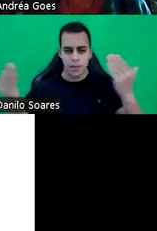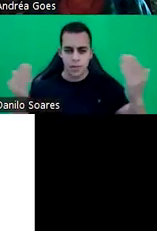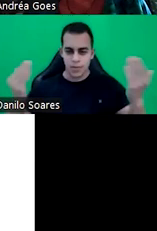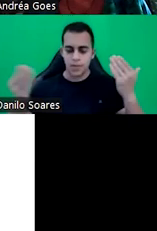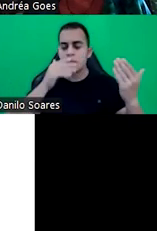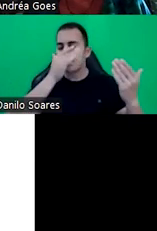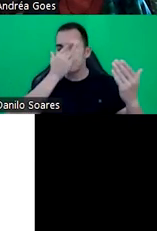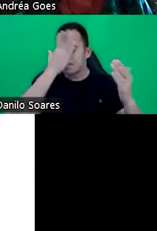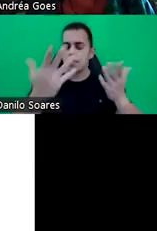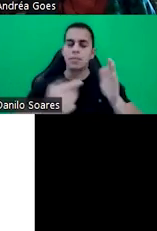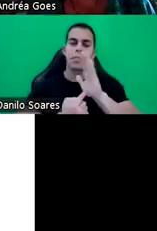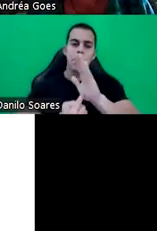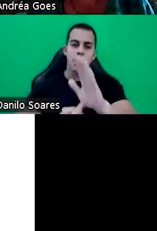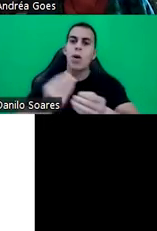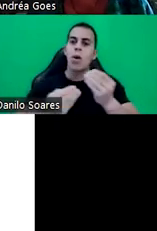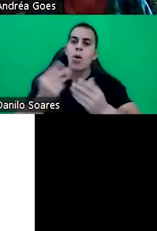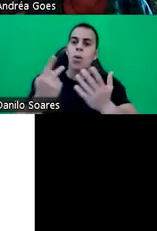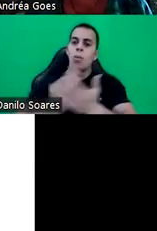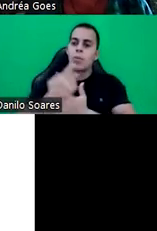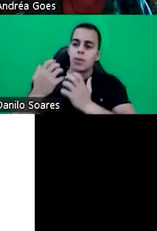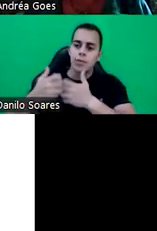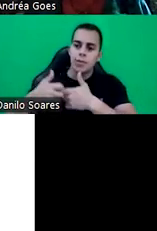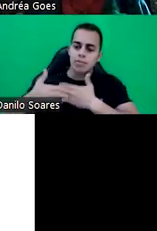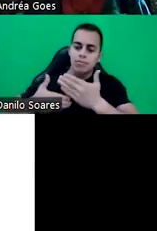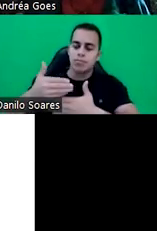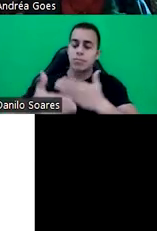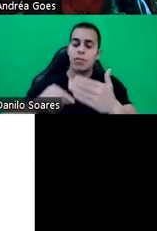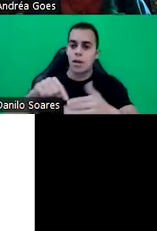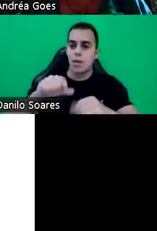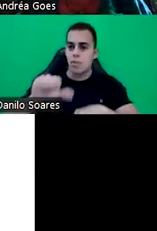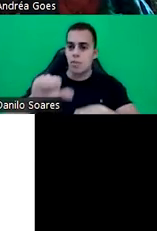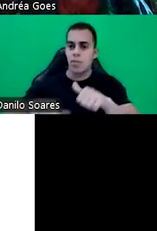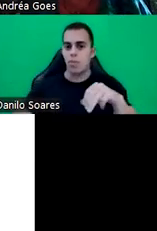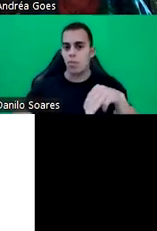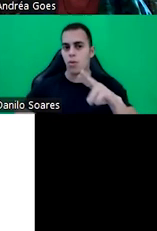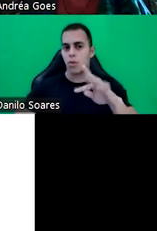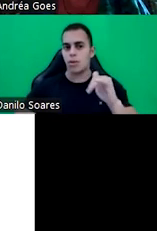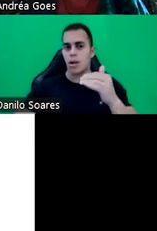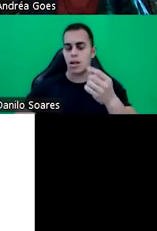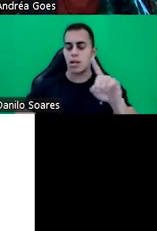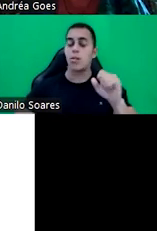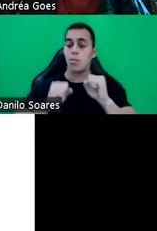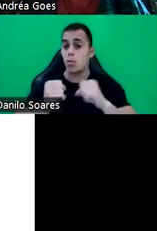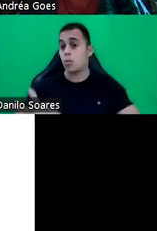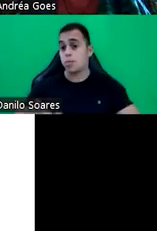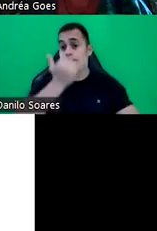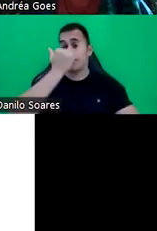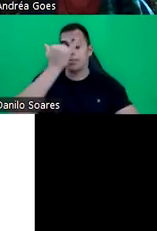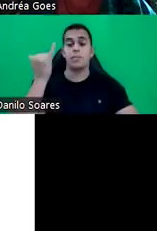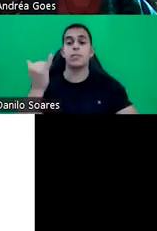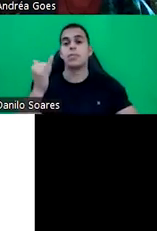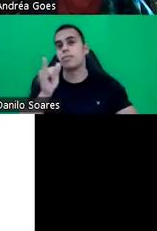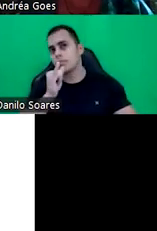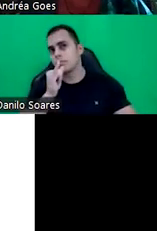como é que isso pode acontecer, que as mutações elas podem gerar consequências, no caso de aumentar